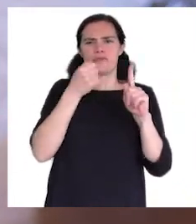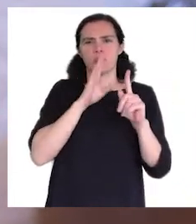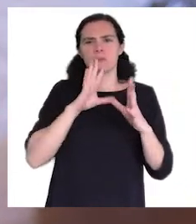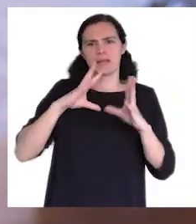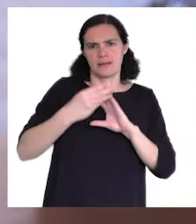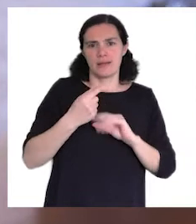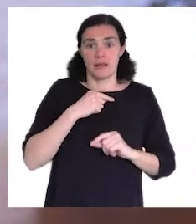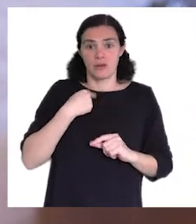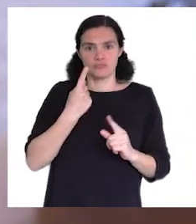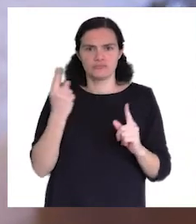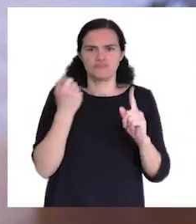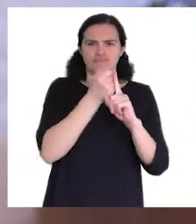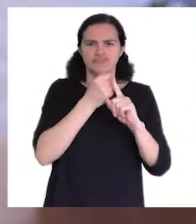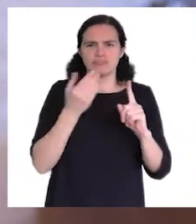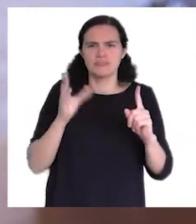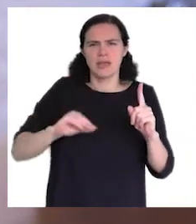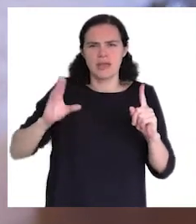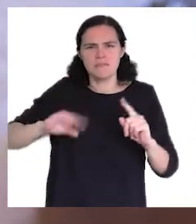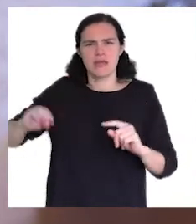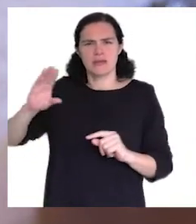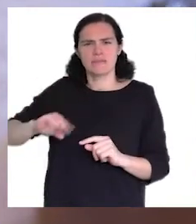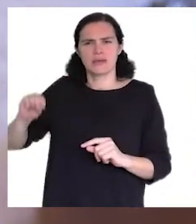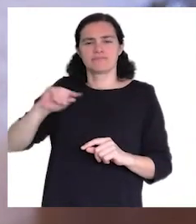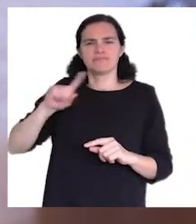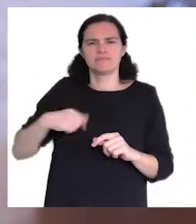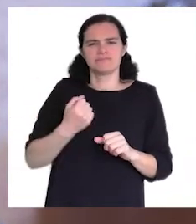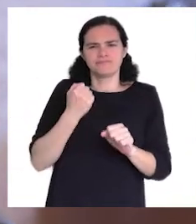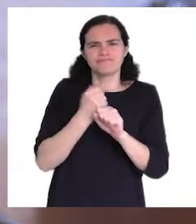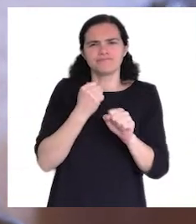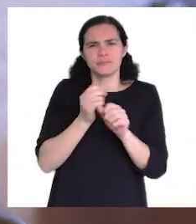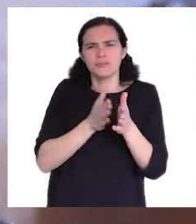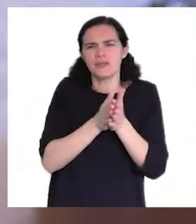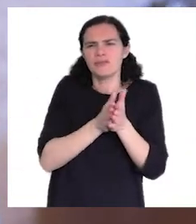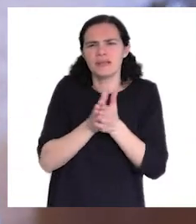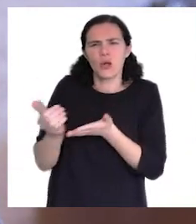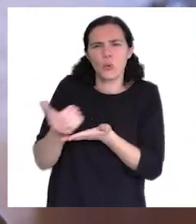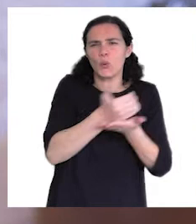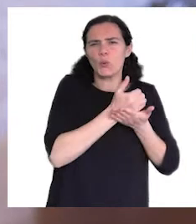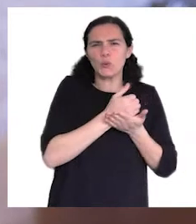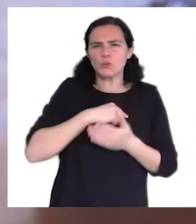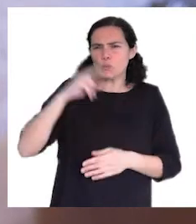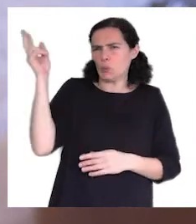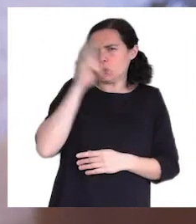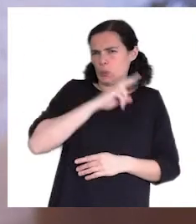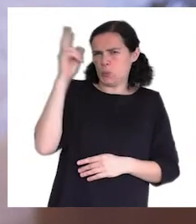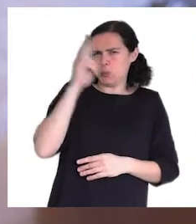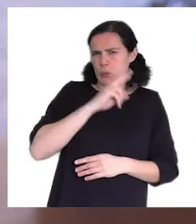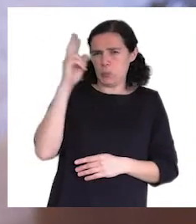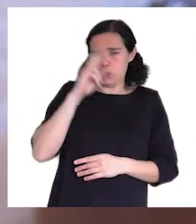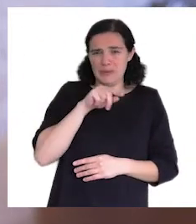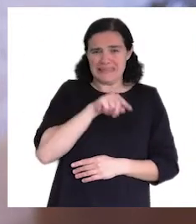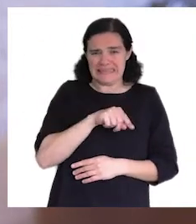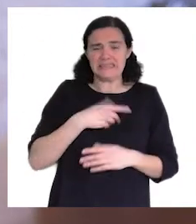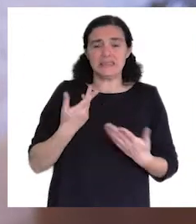a desafiar o planeta Terra. Estamos a desafiá-lo cada vez mais, estamos a trabalhar e a usar esses recursos de uma forma